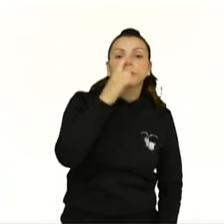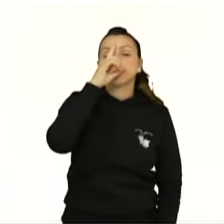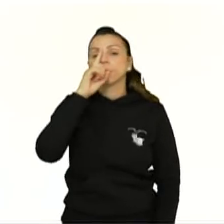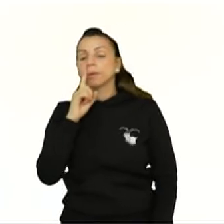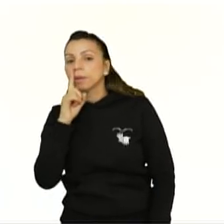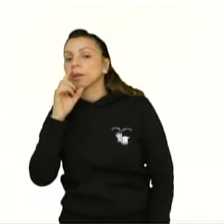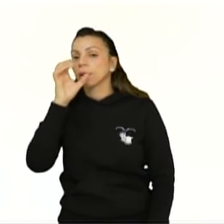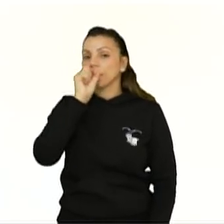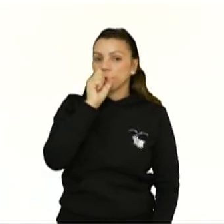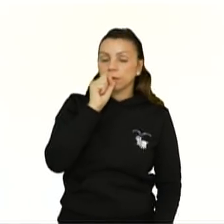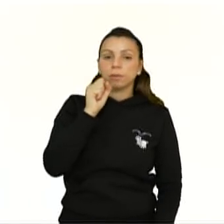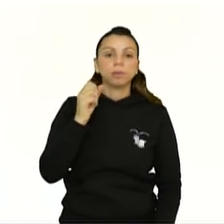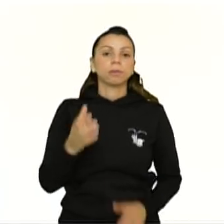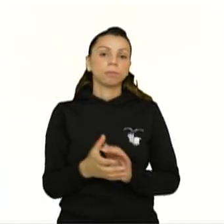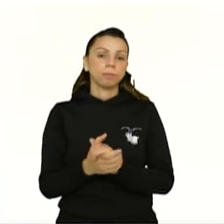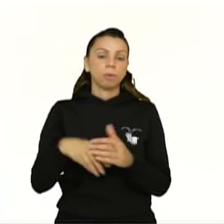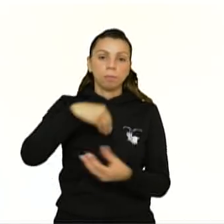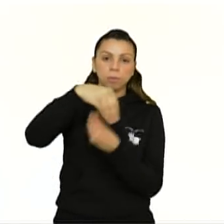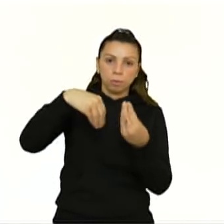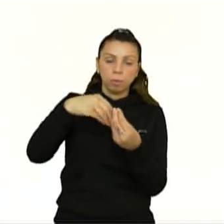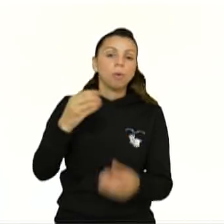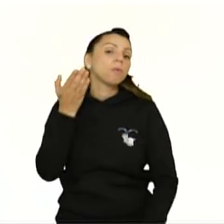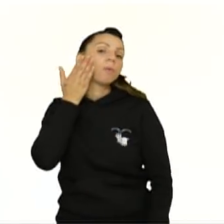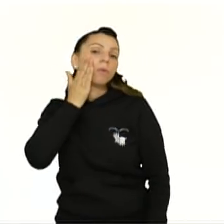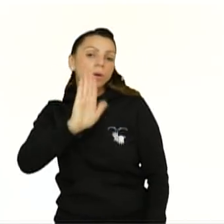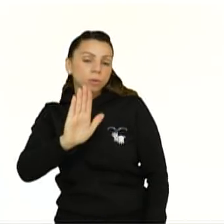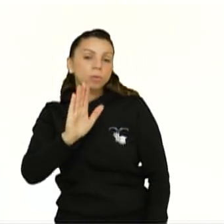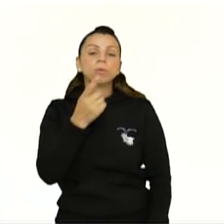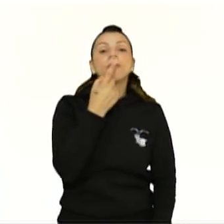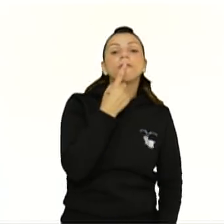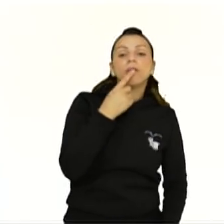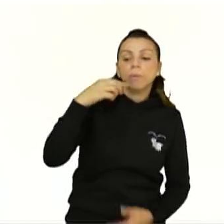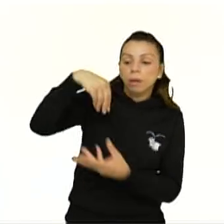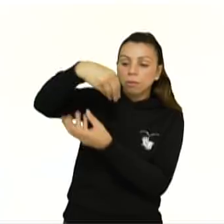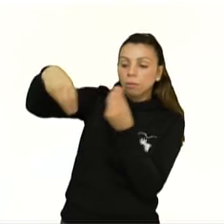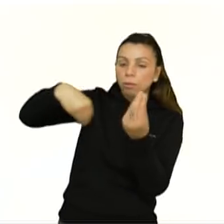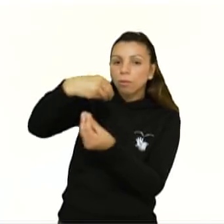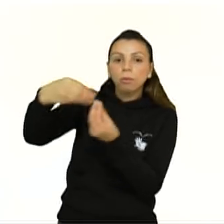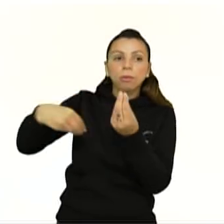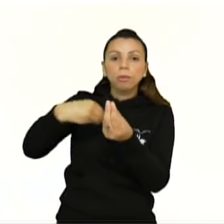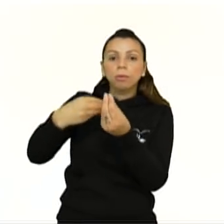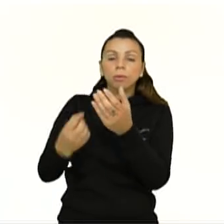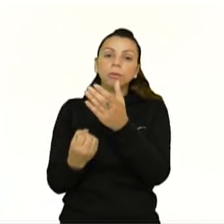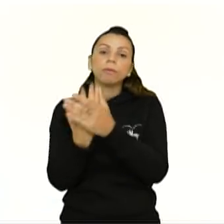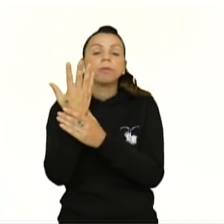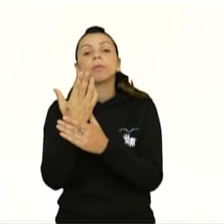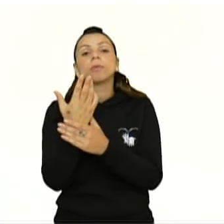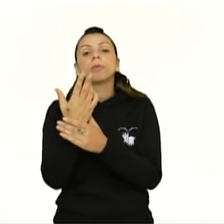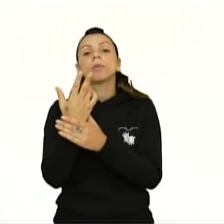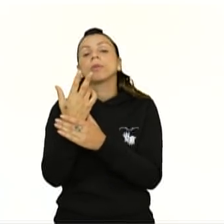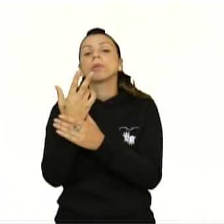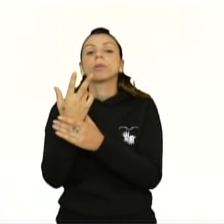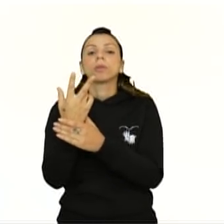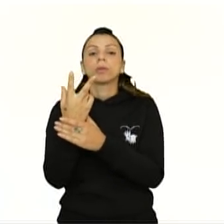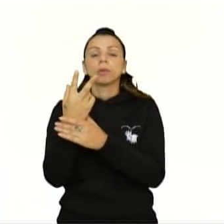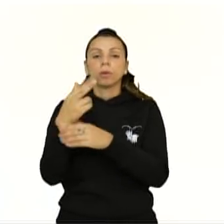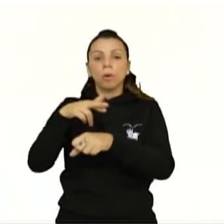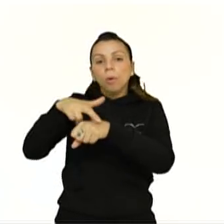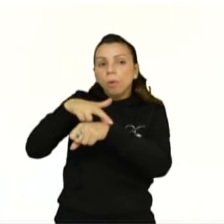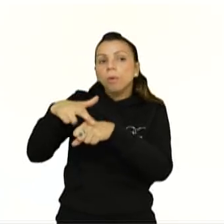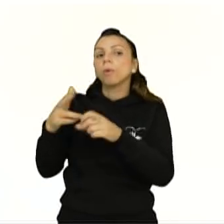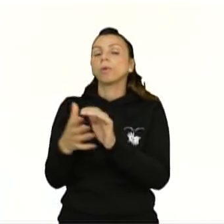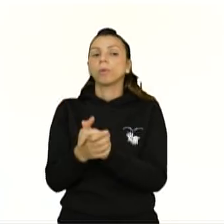por exemplo, o azul com o vermelho, daria um violeta. Então, se eu misturar o